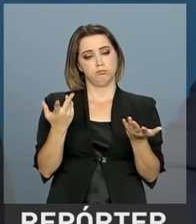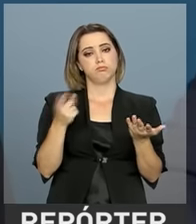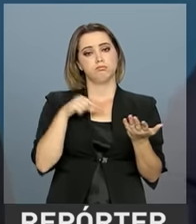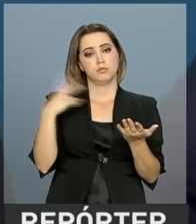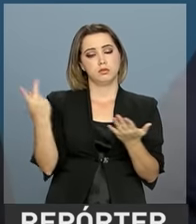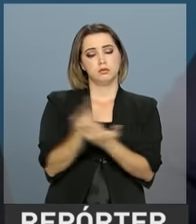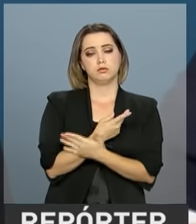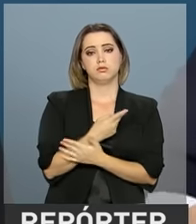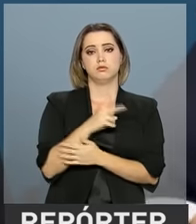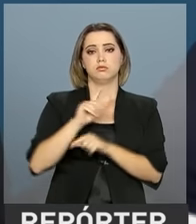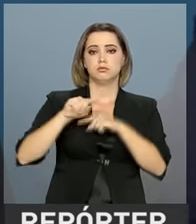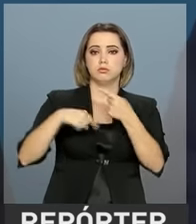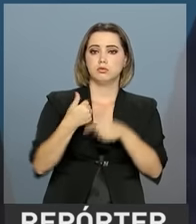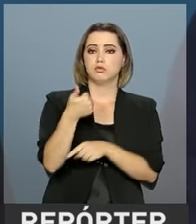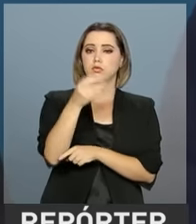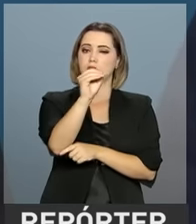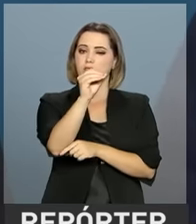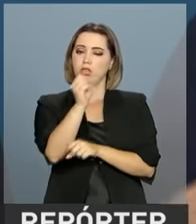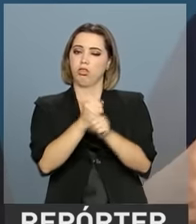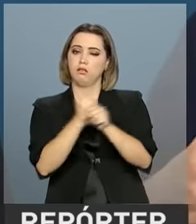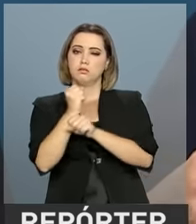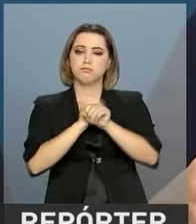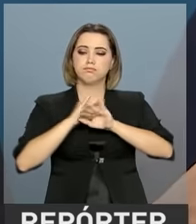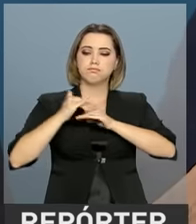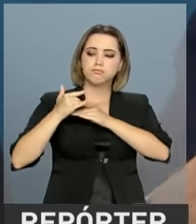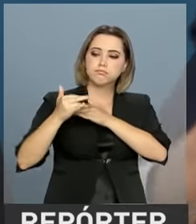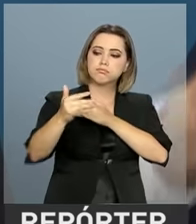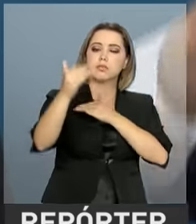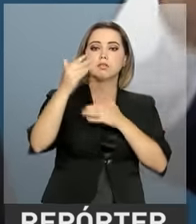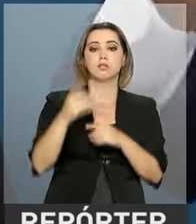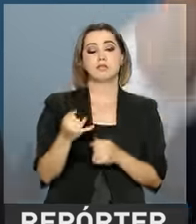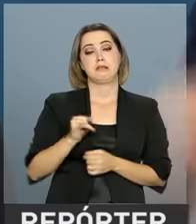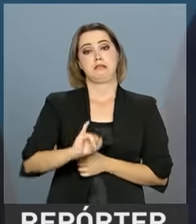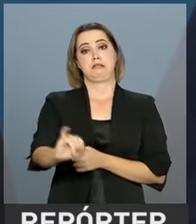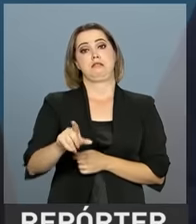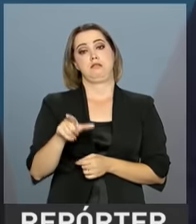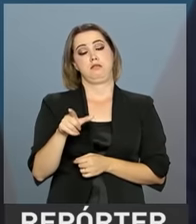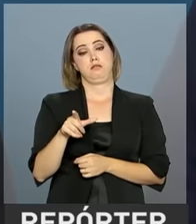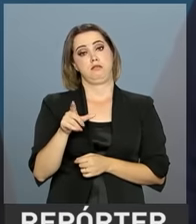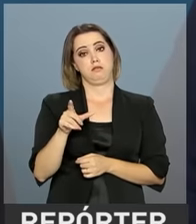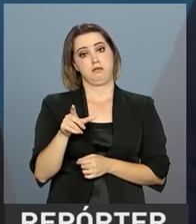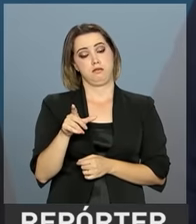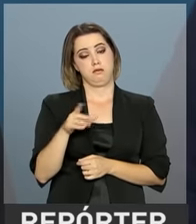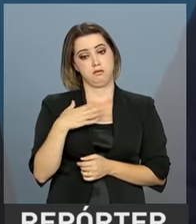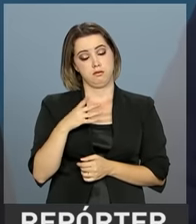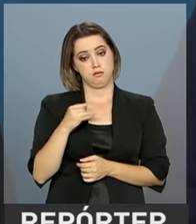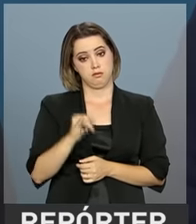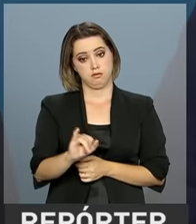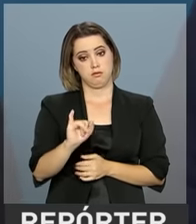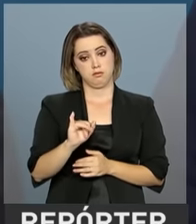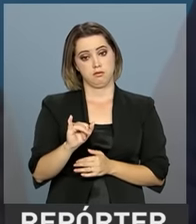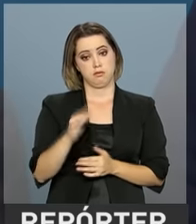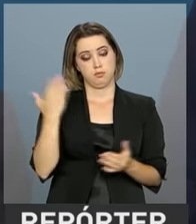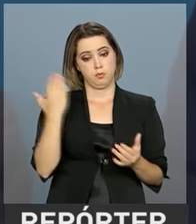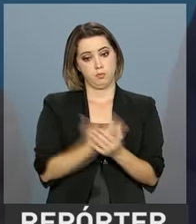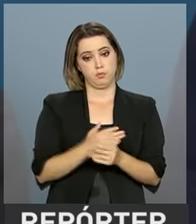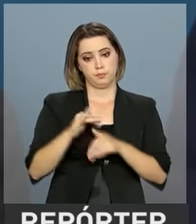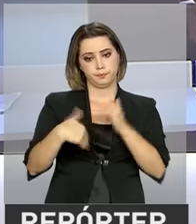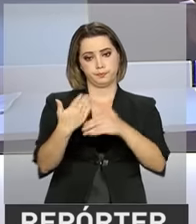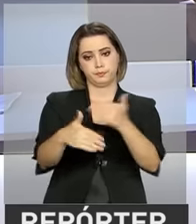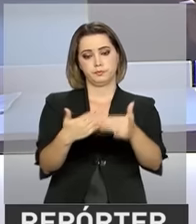durar as próximas décadas caso de fato e esse esse processo prossiga nos